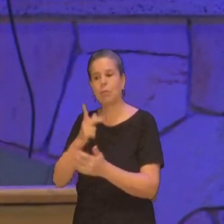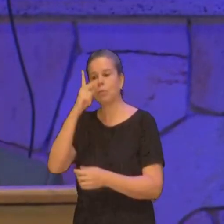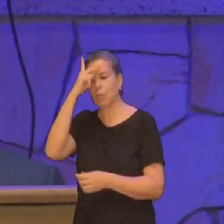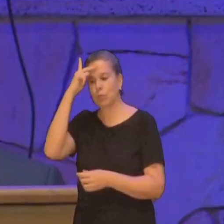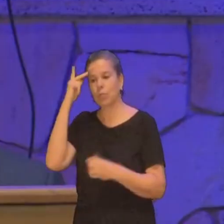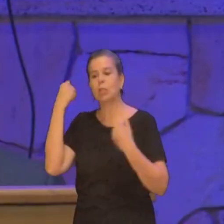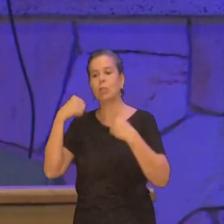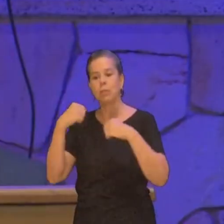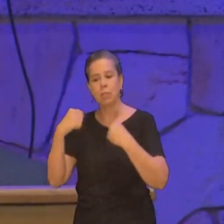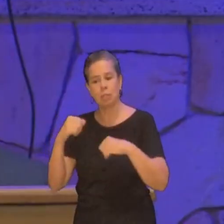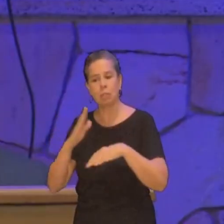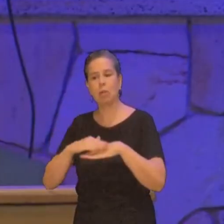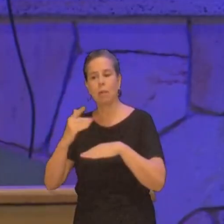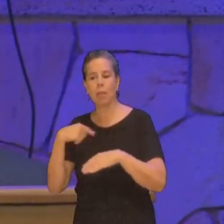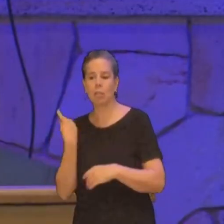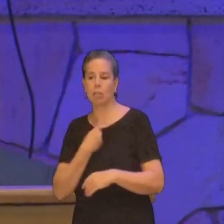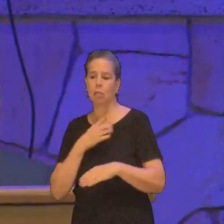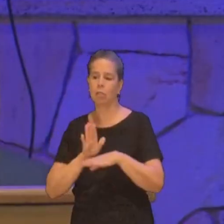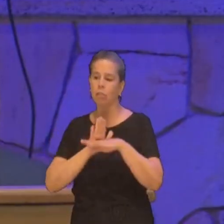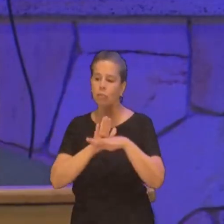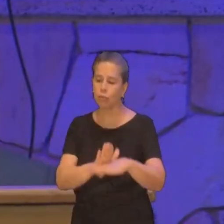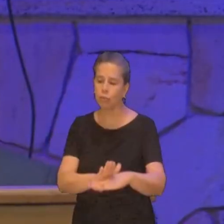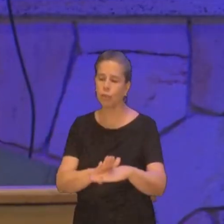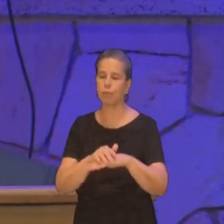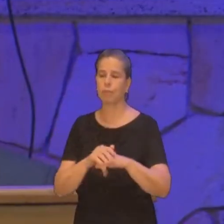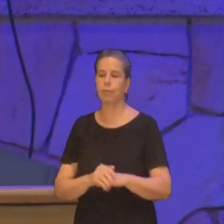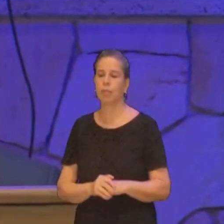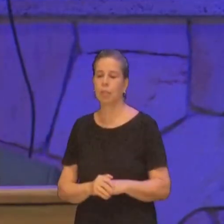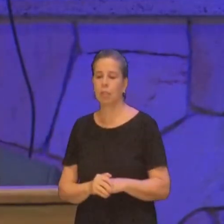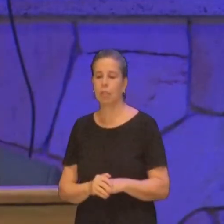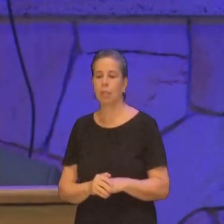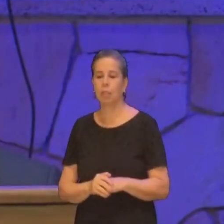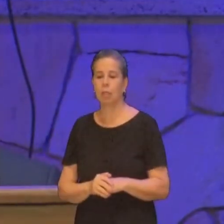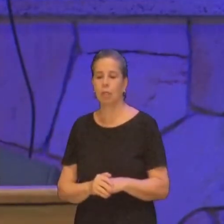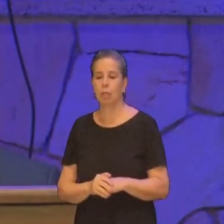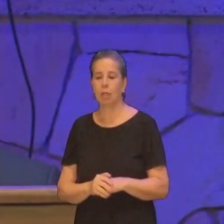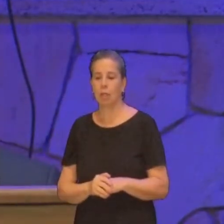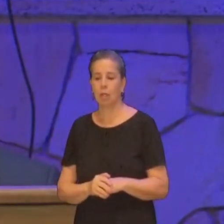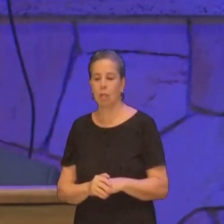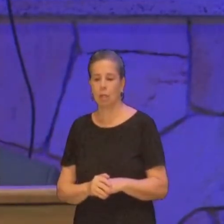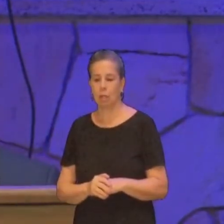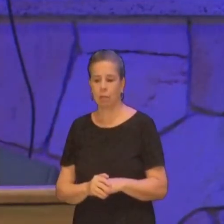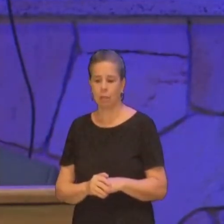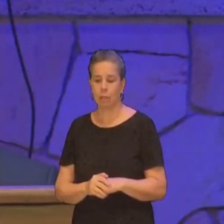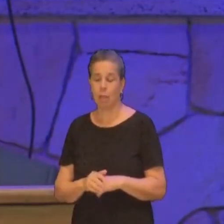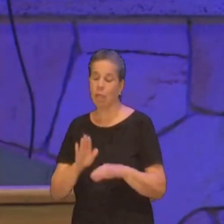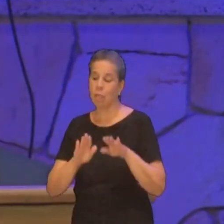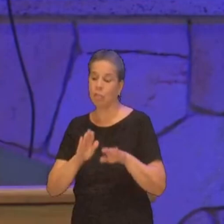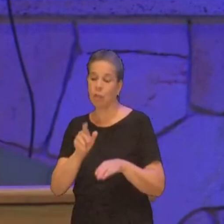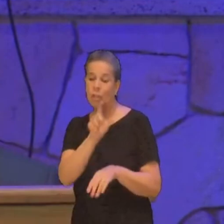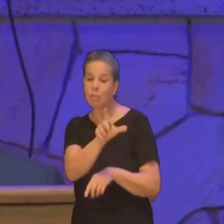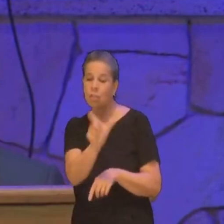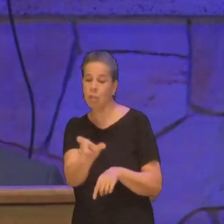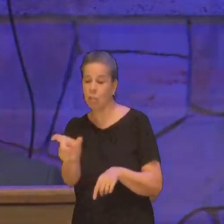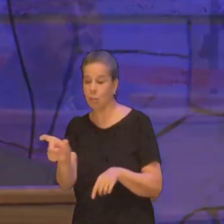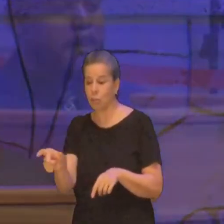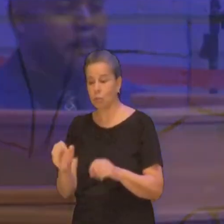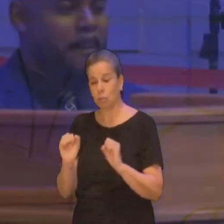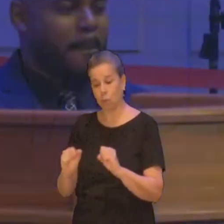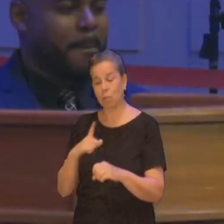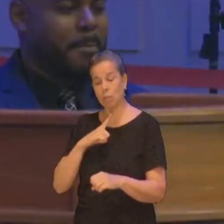que precisam mais da nossa ajuda. E que muitas vezes podem estar agindo com um amor cristão muito mais forte do que o